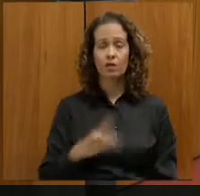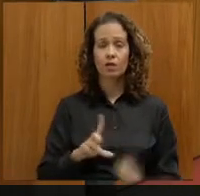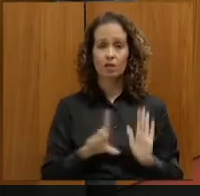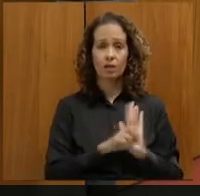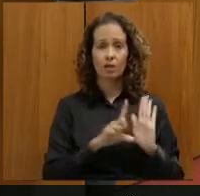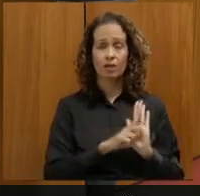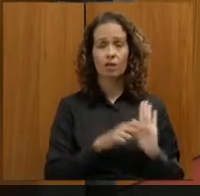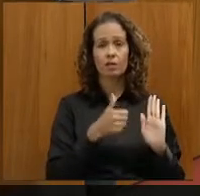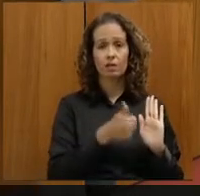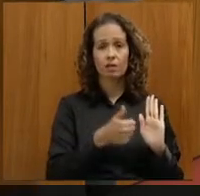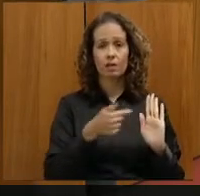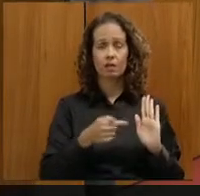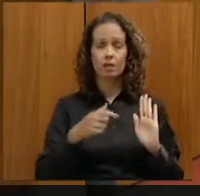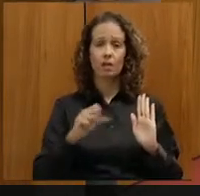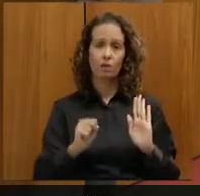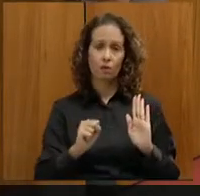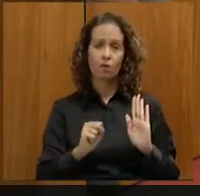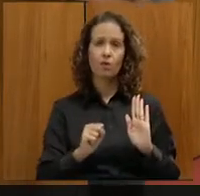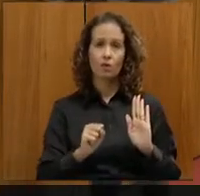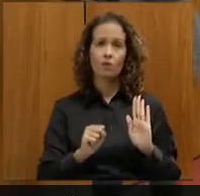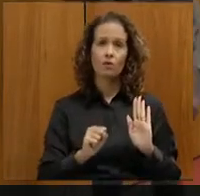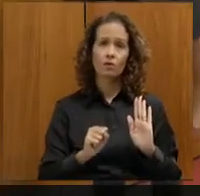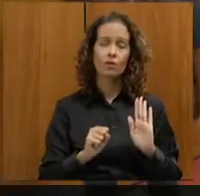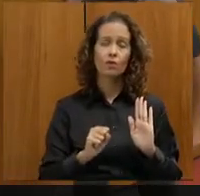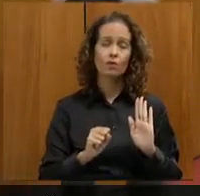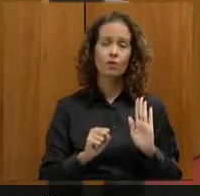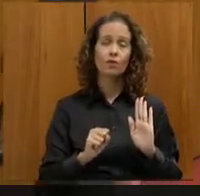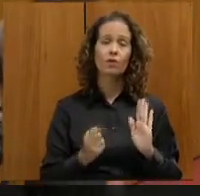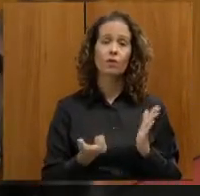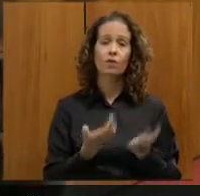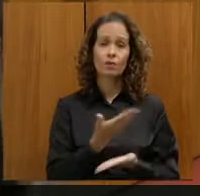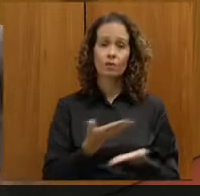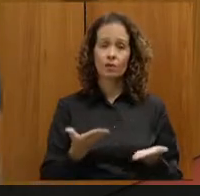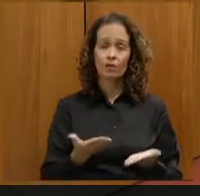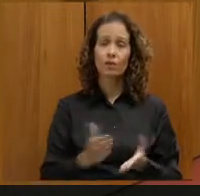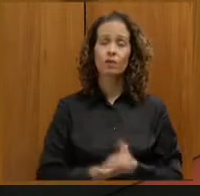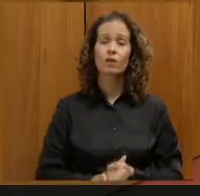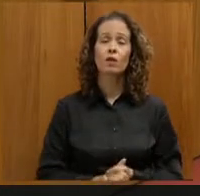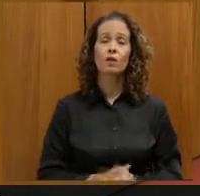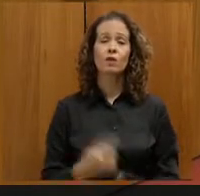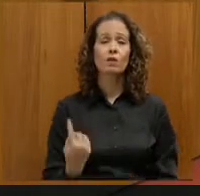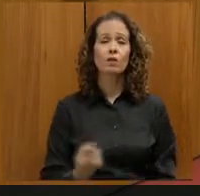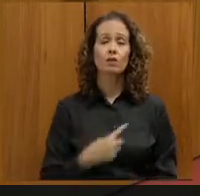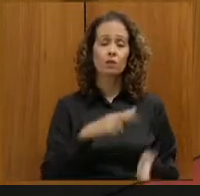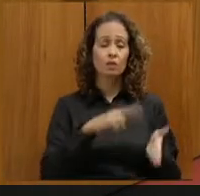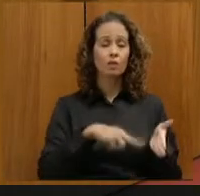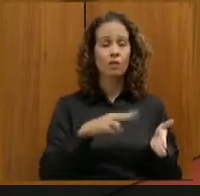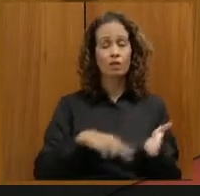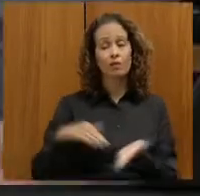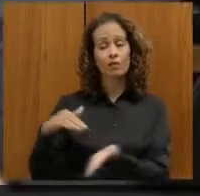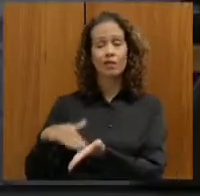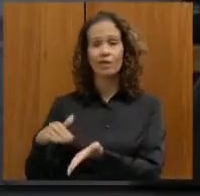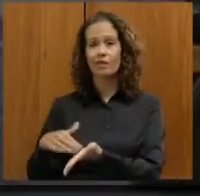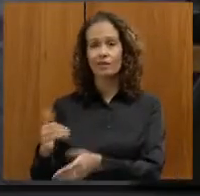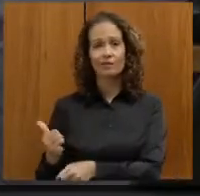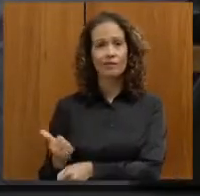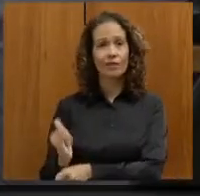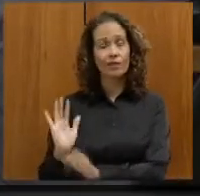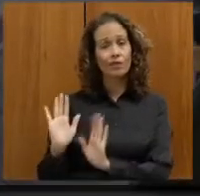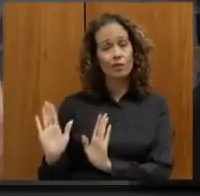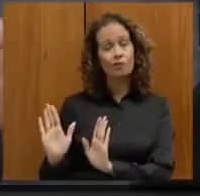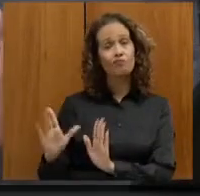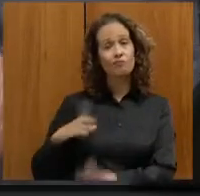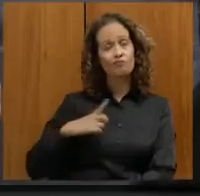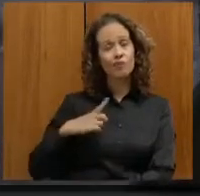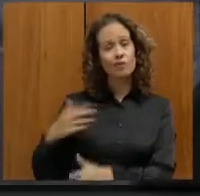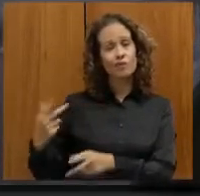178 178 vossa excelência nós estamos na ausência dele mas ouviu esse